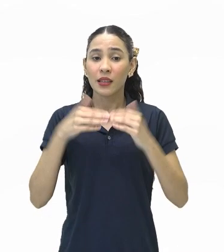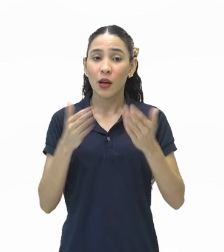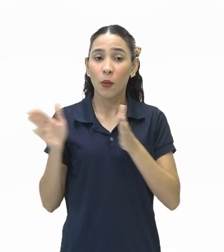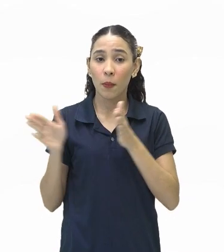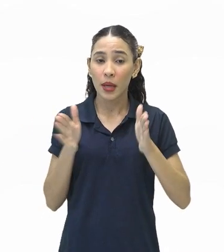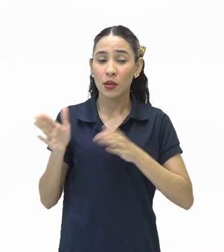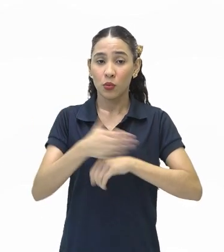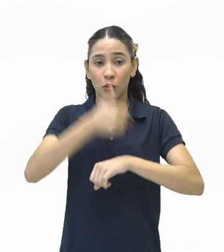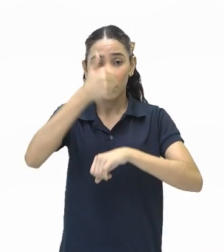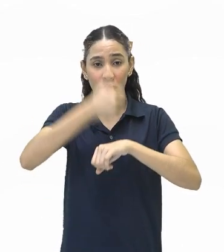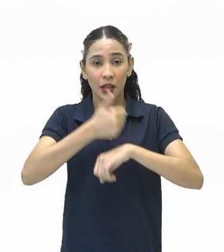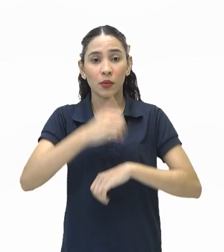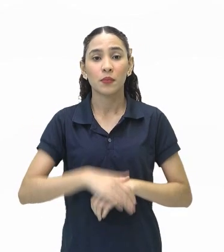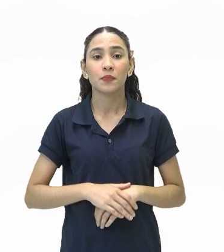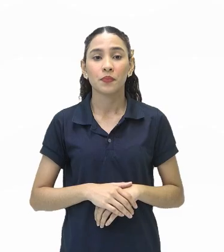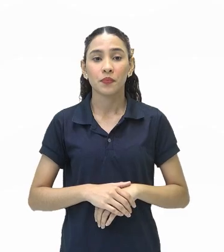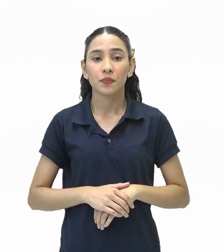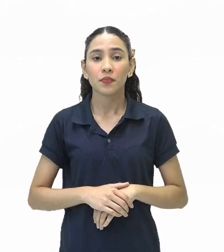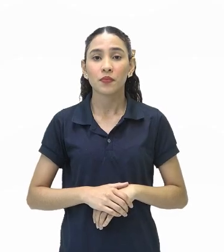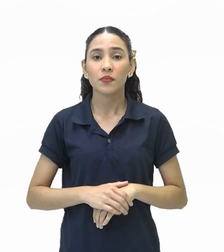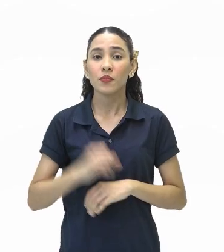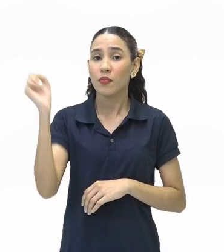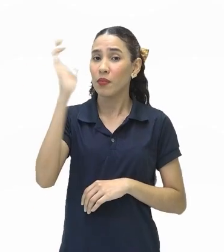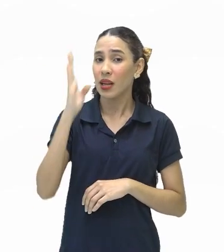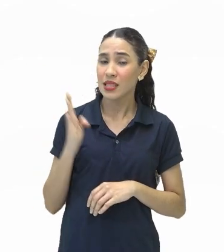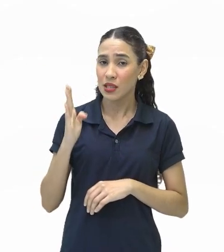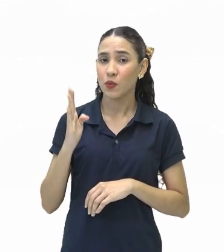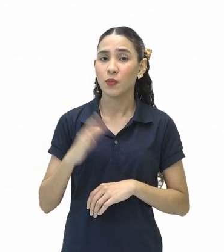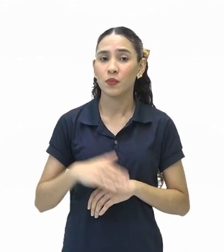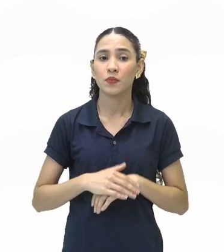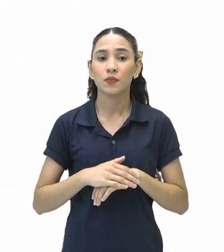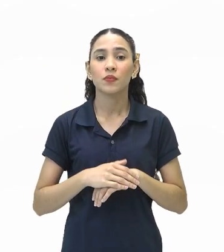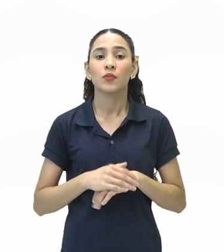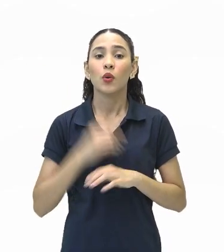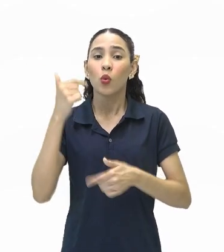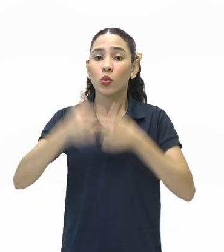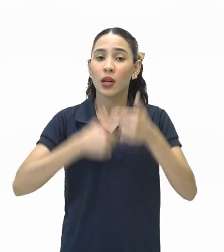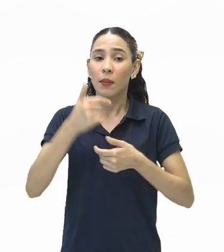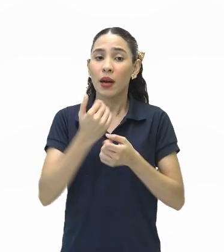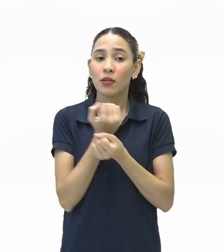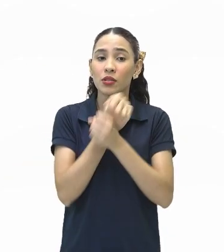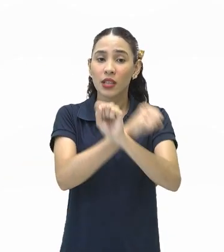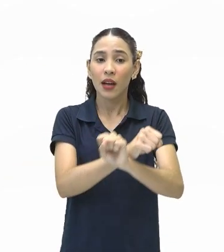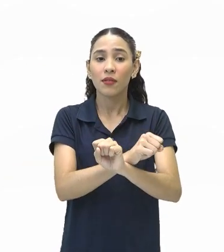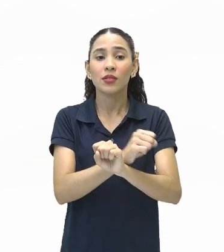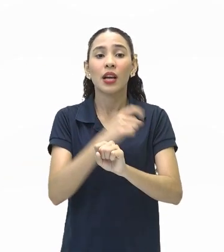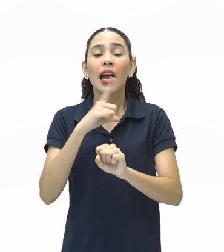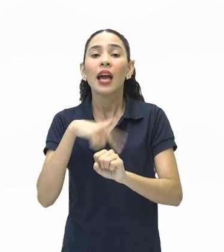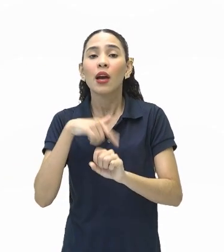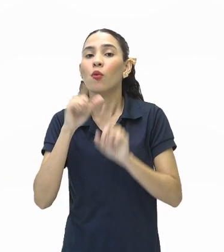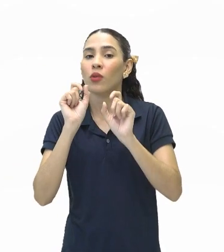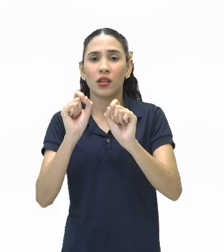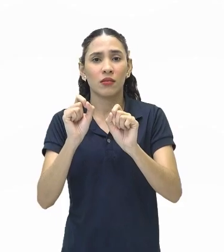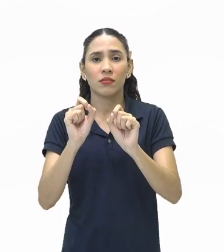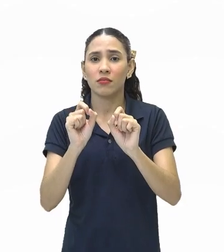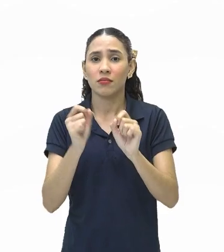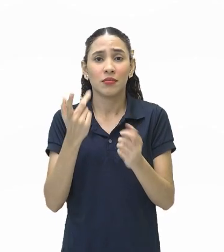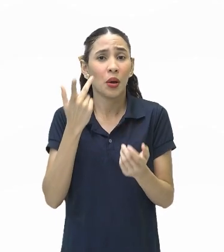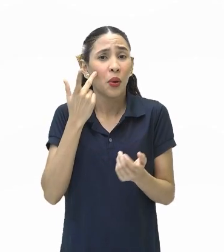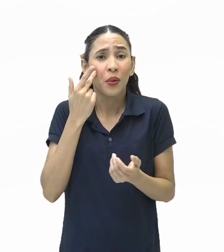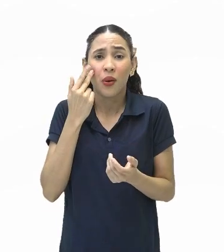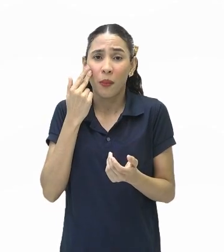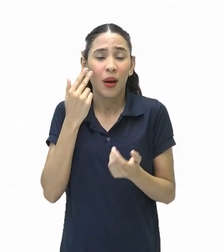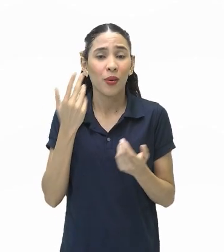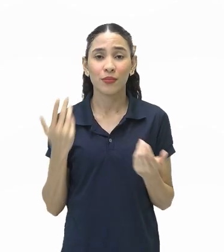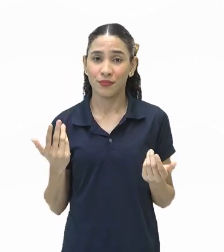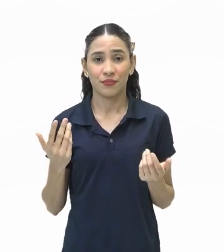período colonial, lá do Brasil colônia, o trabalho escravo era considerado o quê? Algo